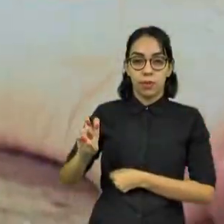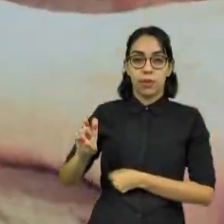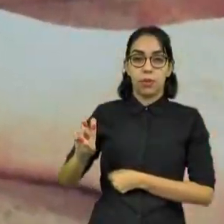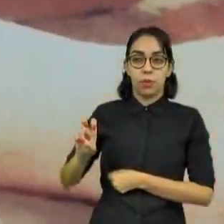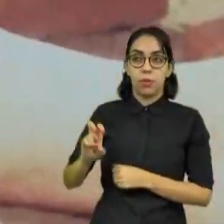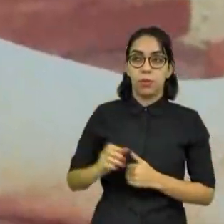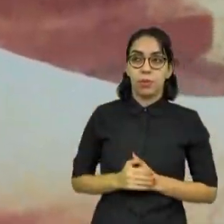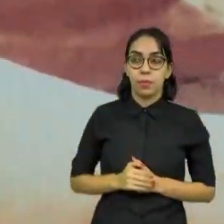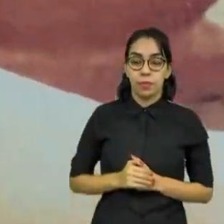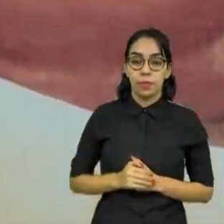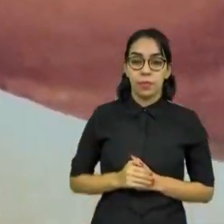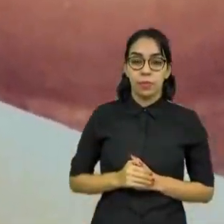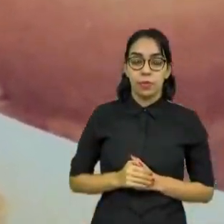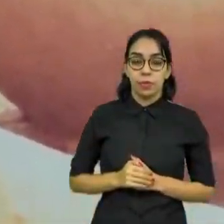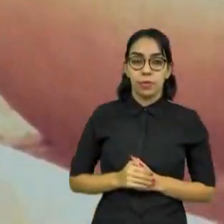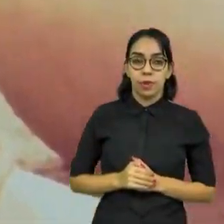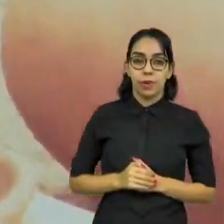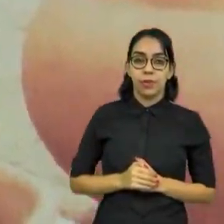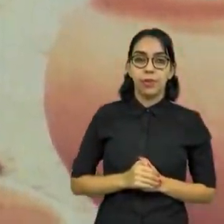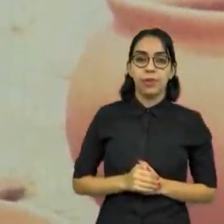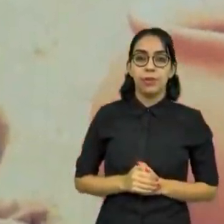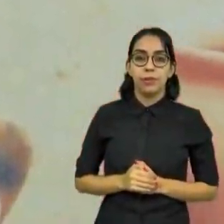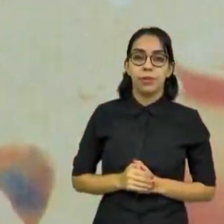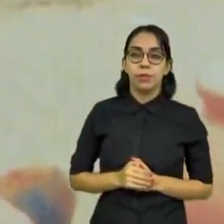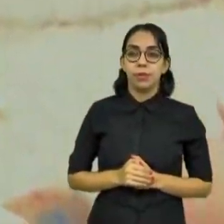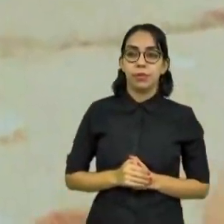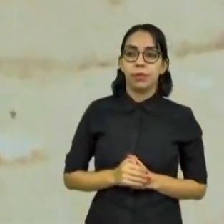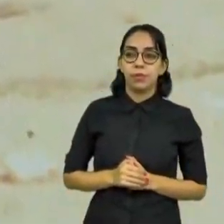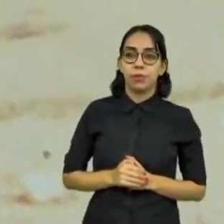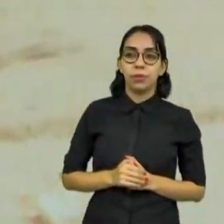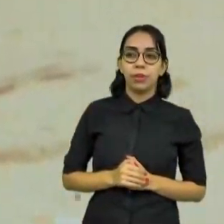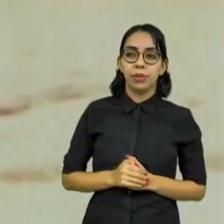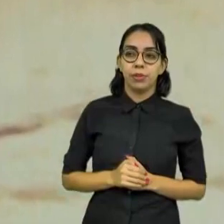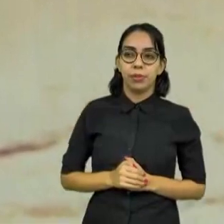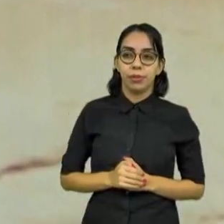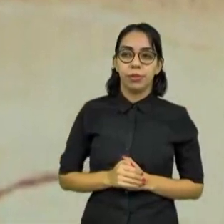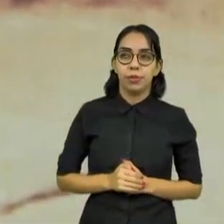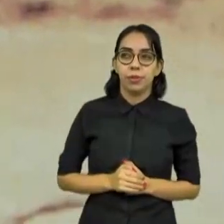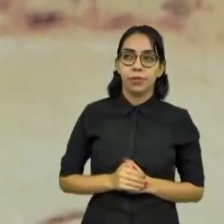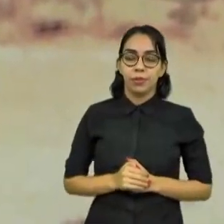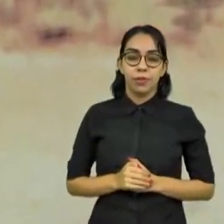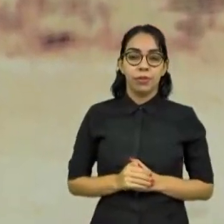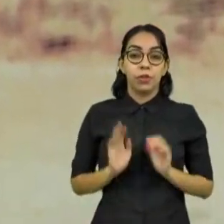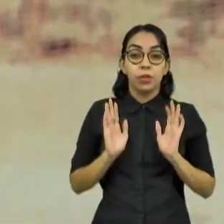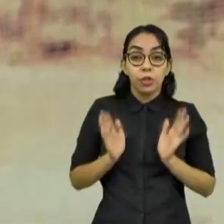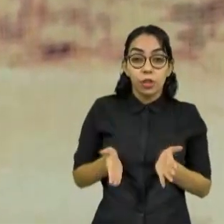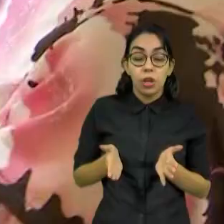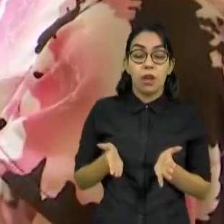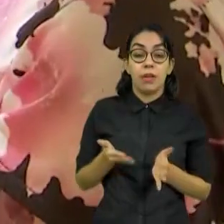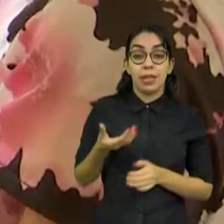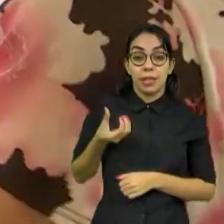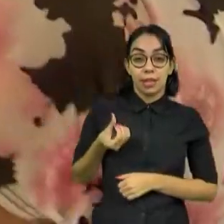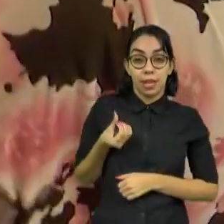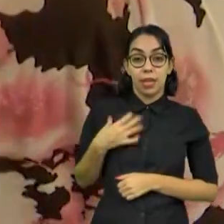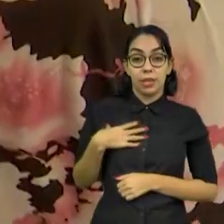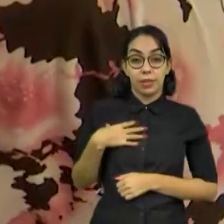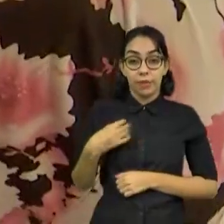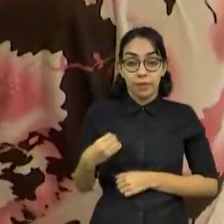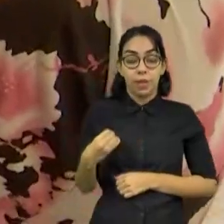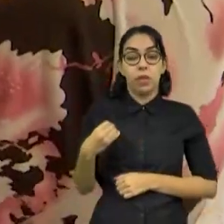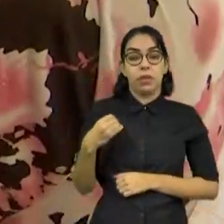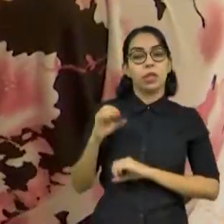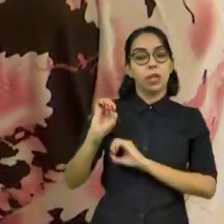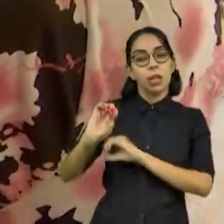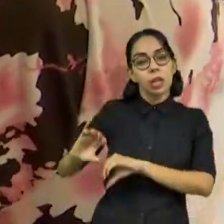A artesã teve 12 filhos, metade mulheres, e todas as seis aprenderam o ofício da mãe.